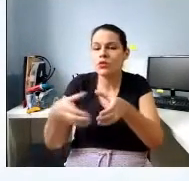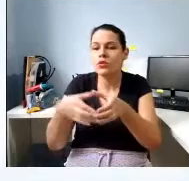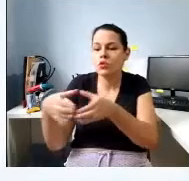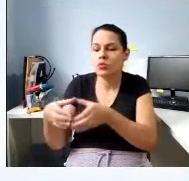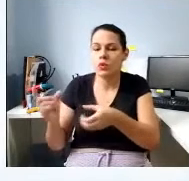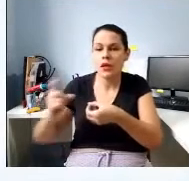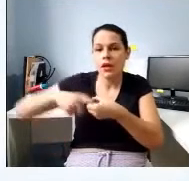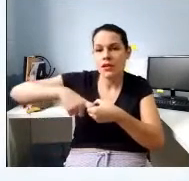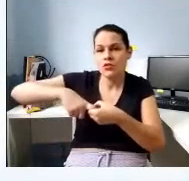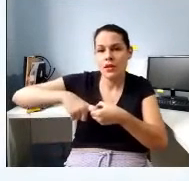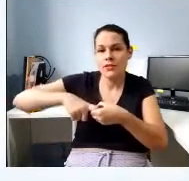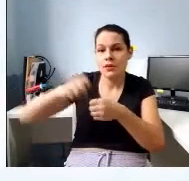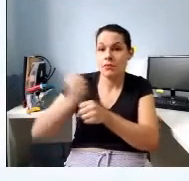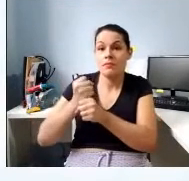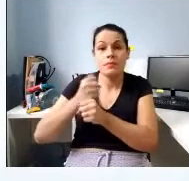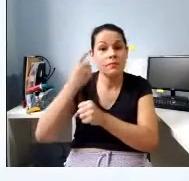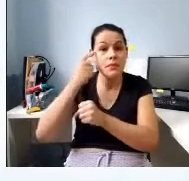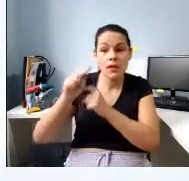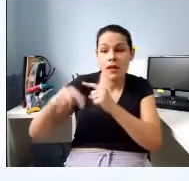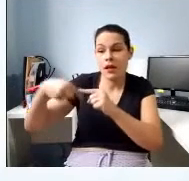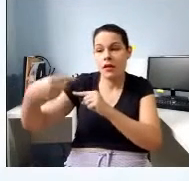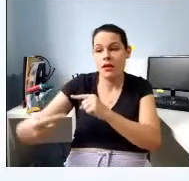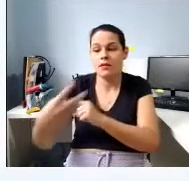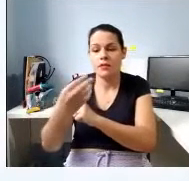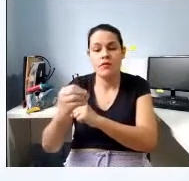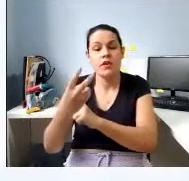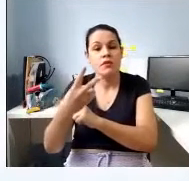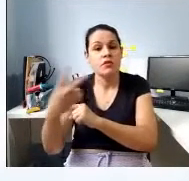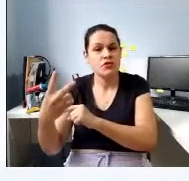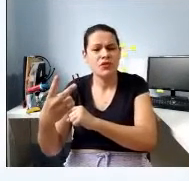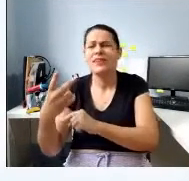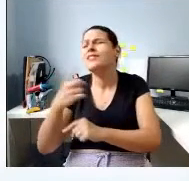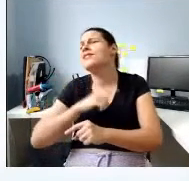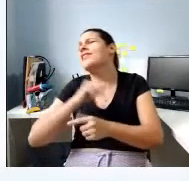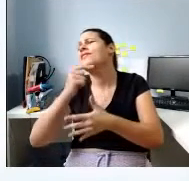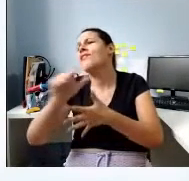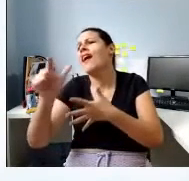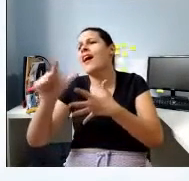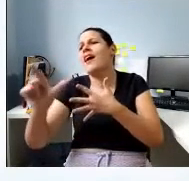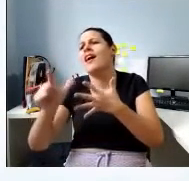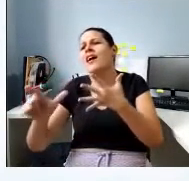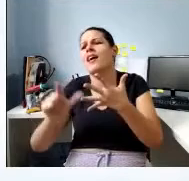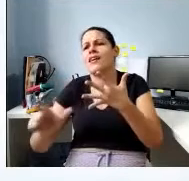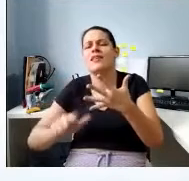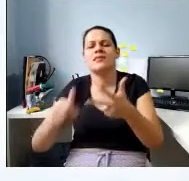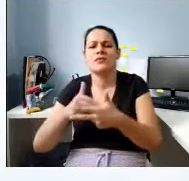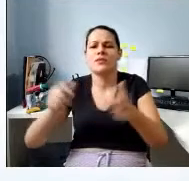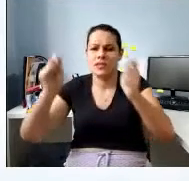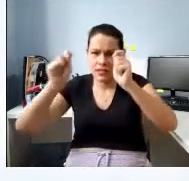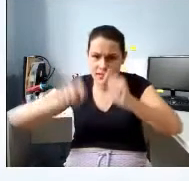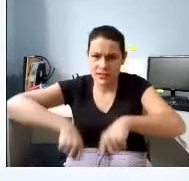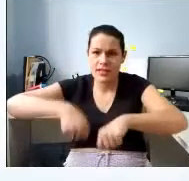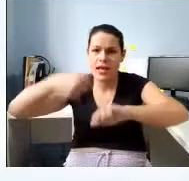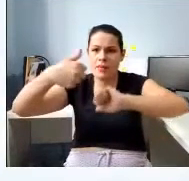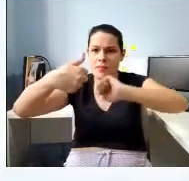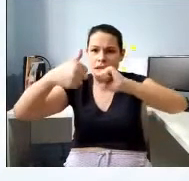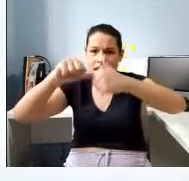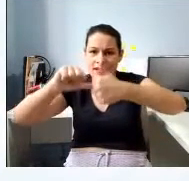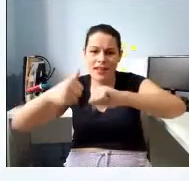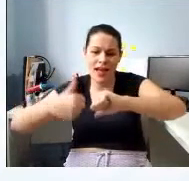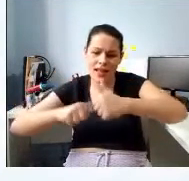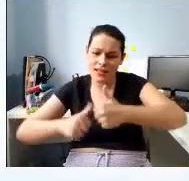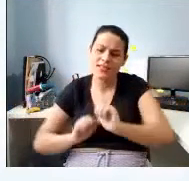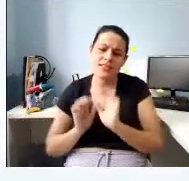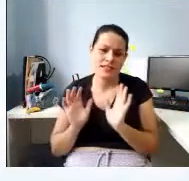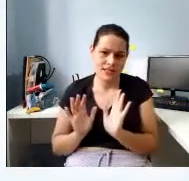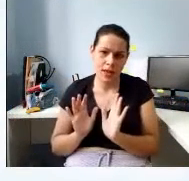para 2022. Enfim, nós temos aí várias leituras possíveis dessa colcha de retalho aí. Né?